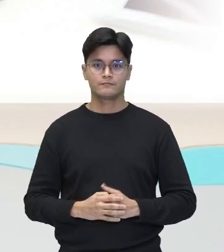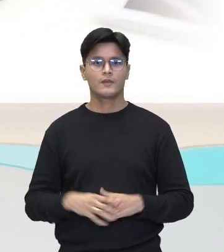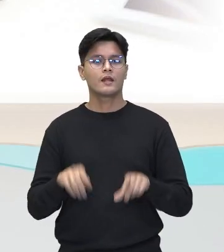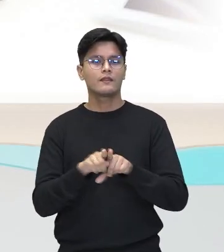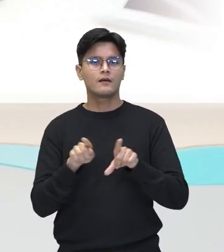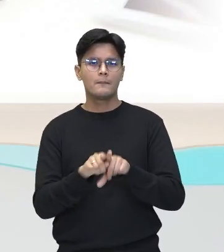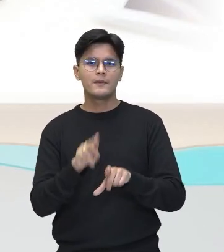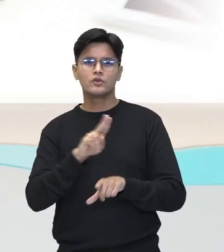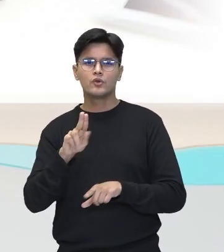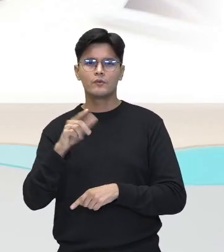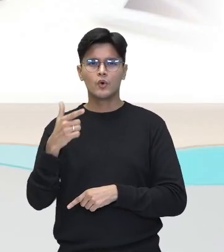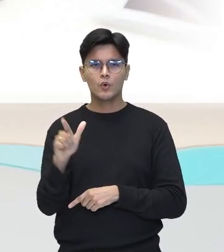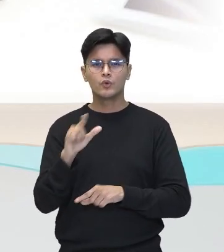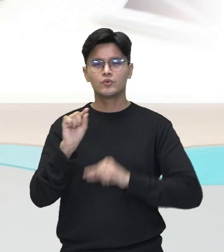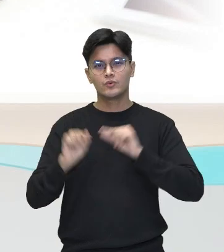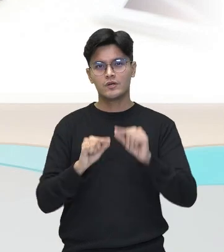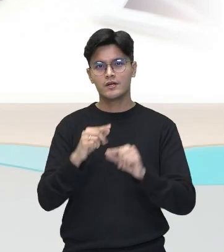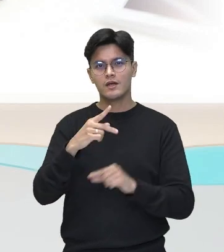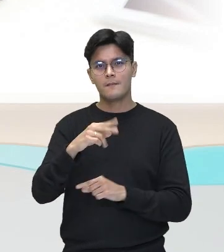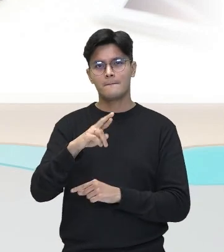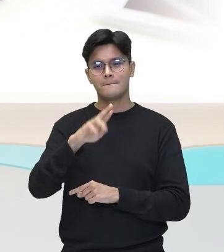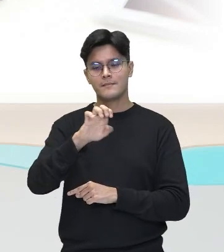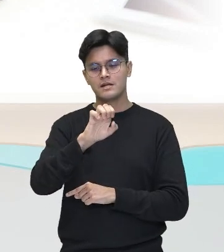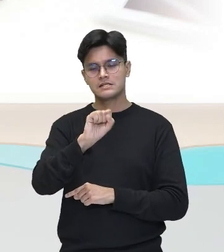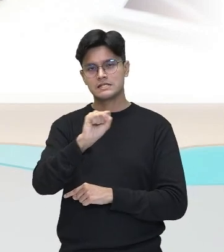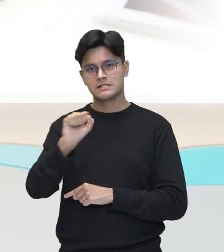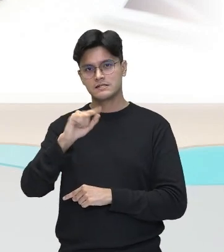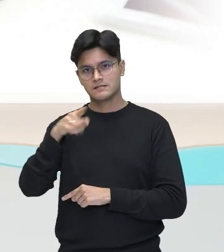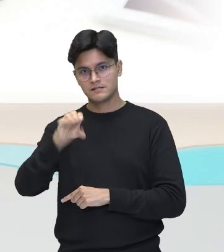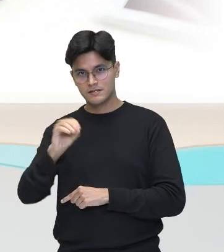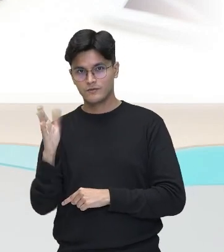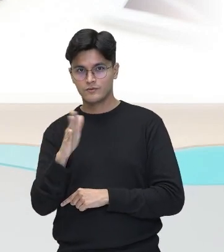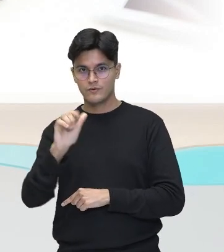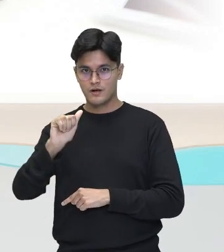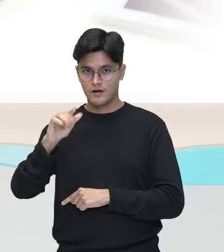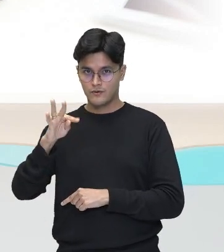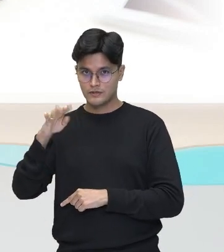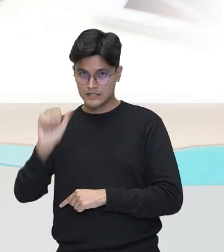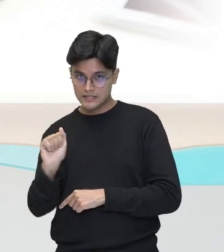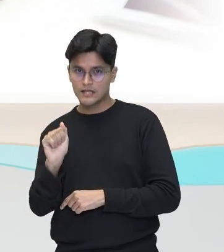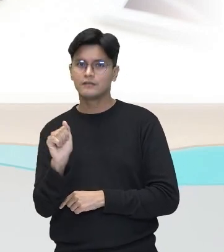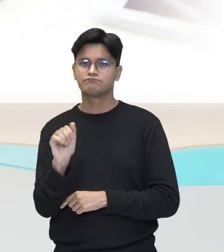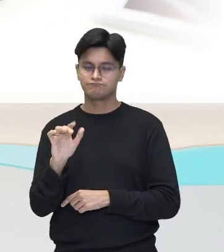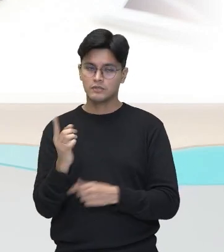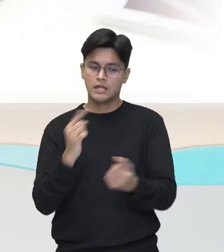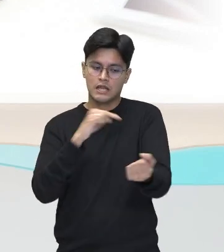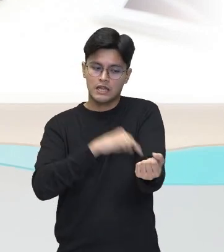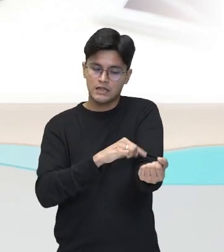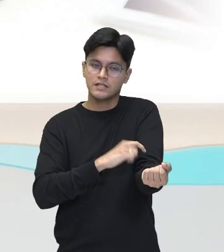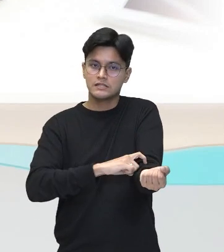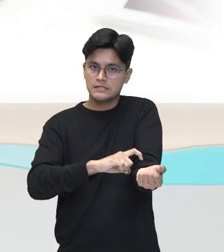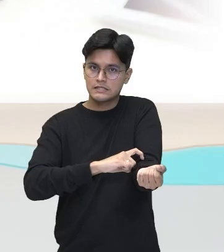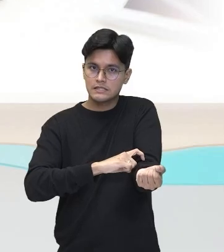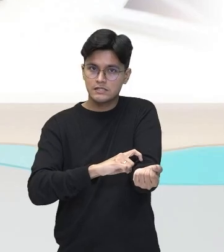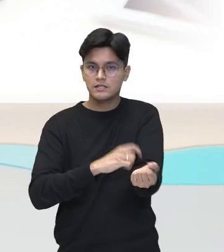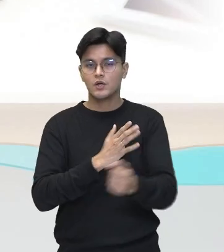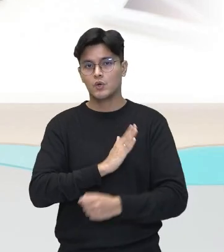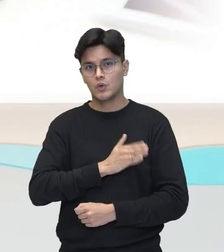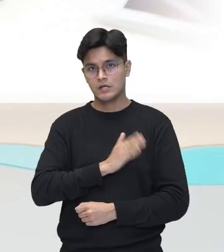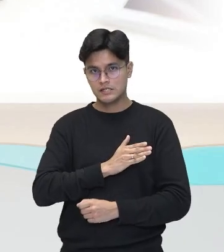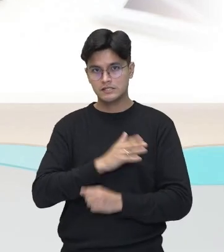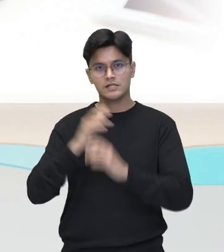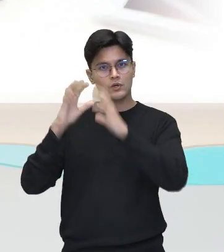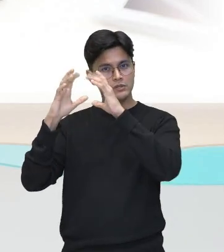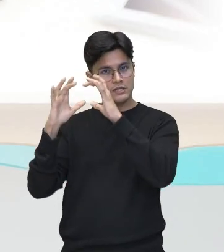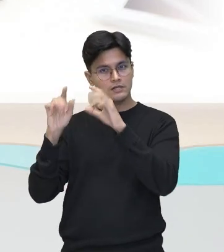Também chamada, né, de pressão alta. É uma doença que ataca vasos sanguíneos, coração, cérebro, olhos